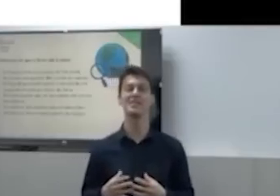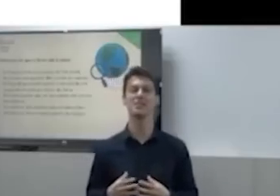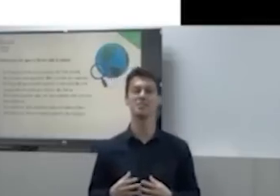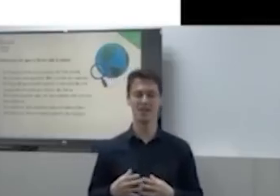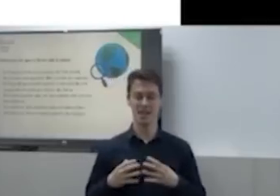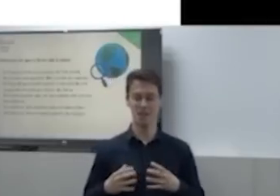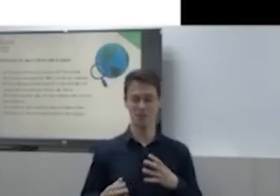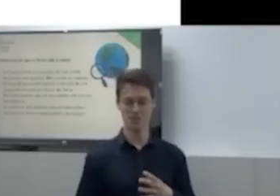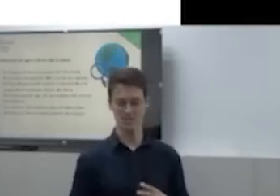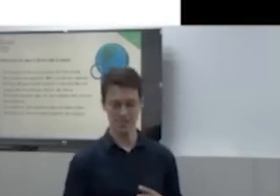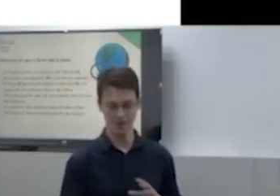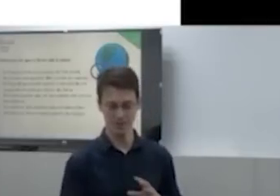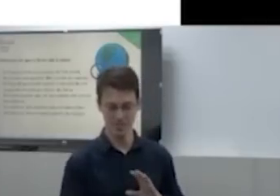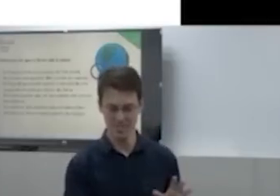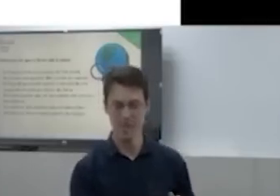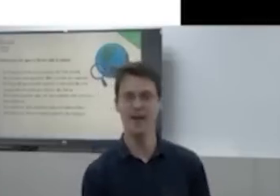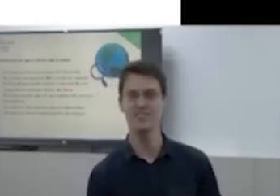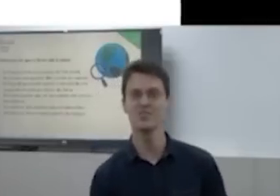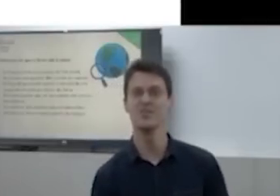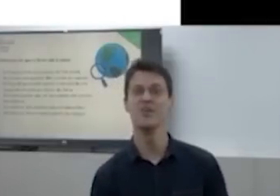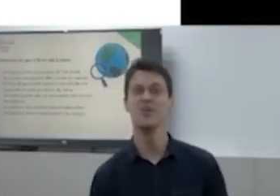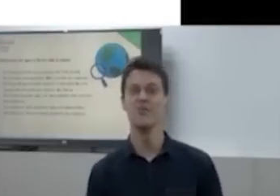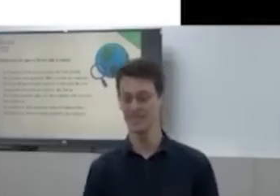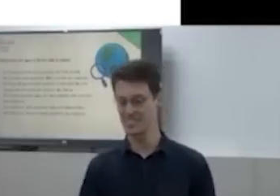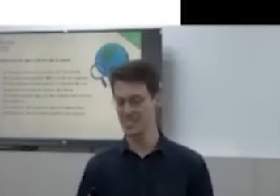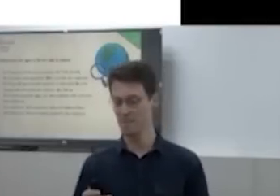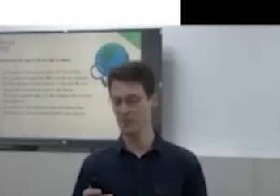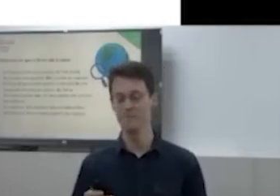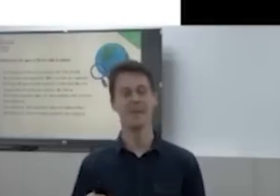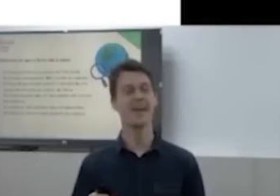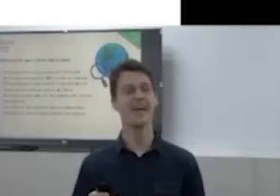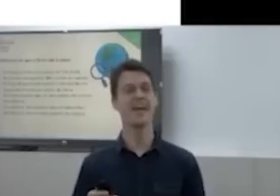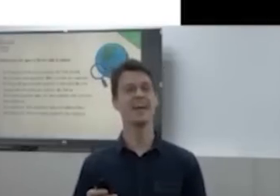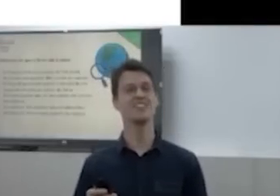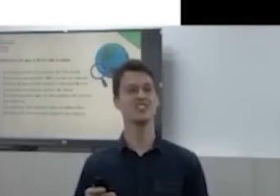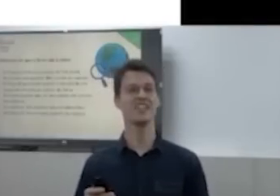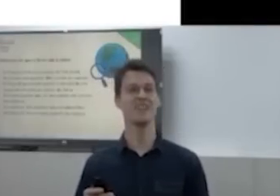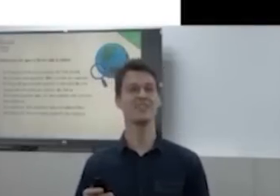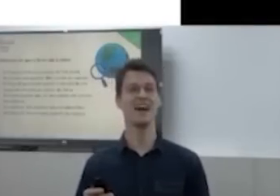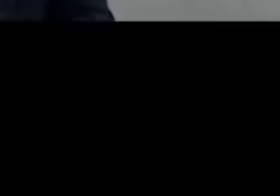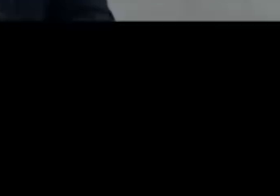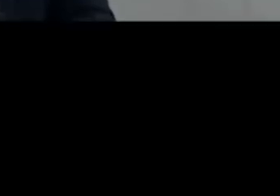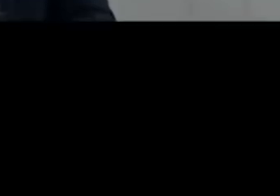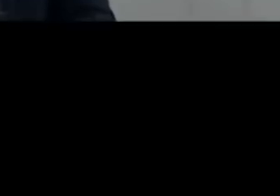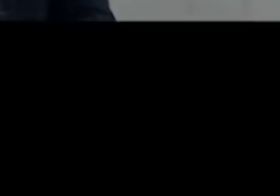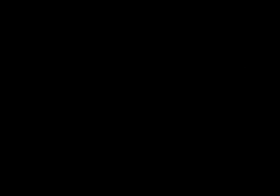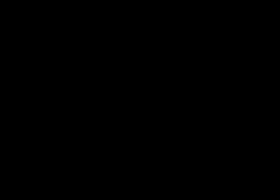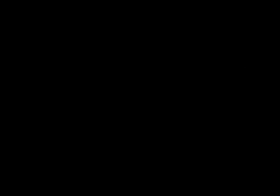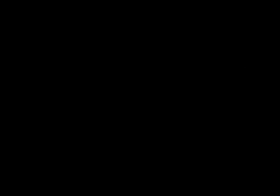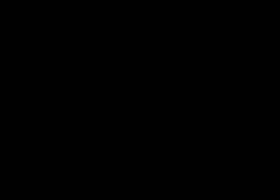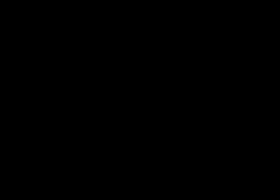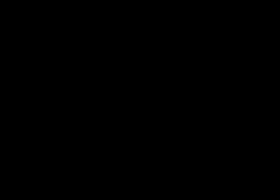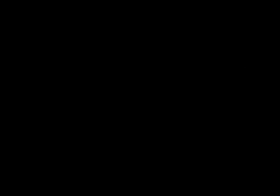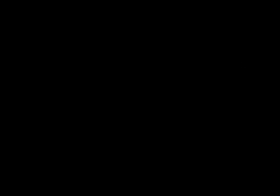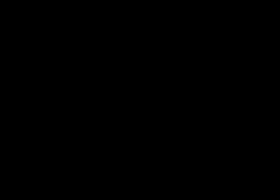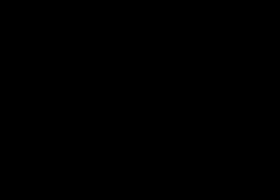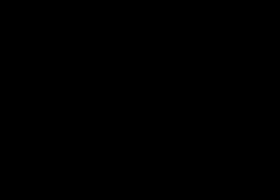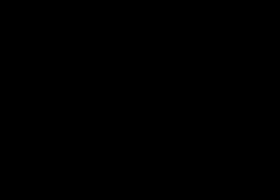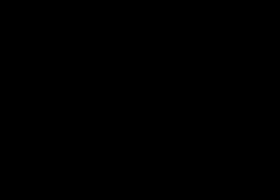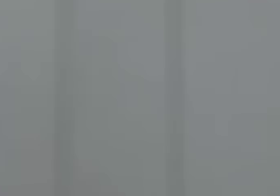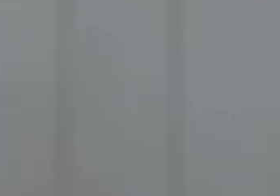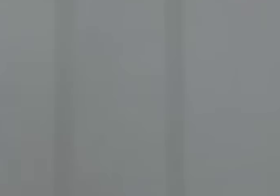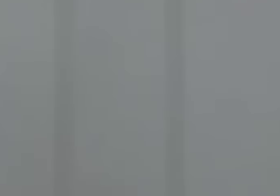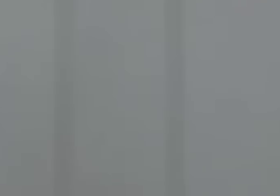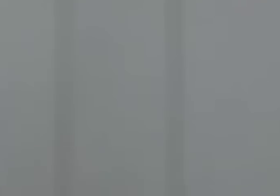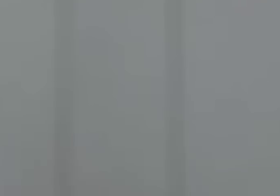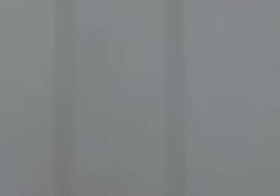pelo nosso planeta. Eu vou mostrar para vocês bem fácil um exemplo de gravidade para vocês. Eu vou trocar aqui a